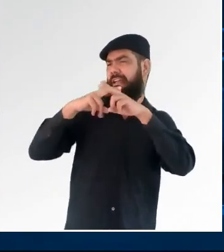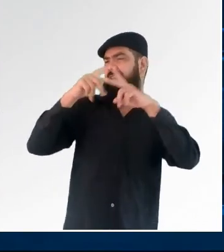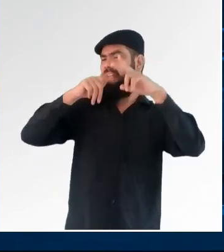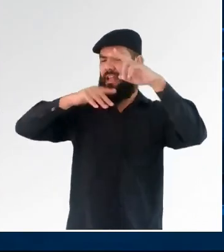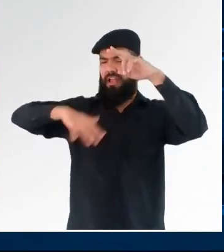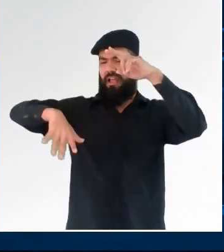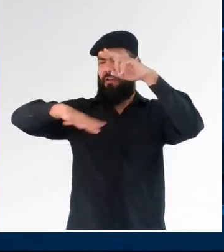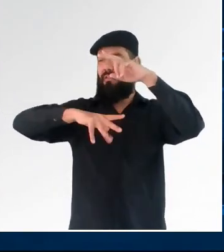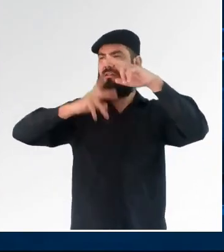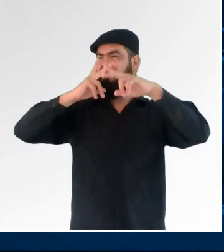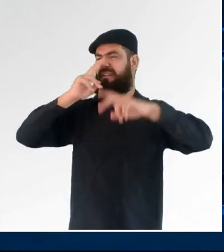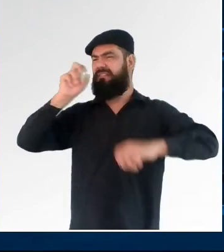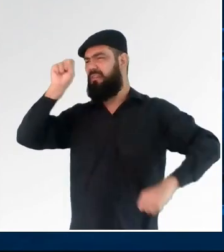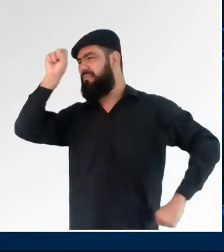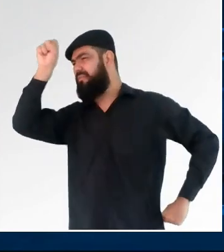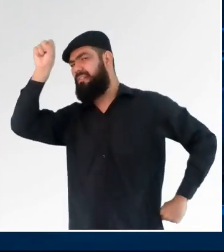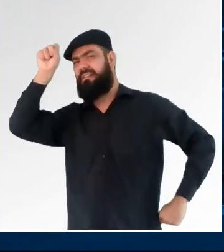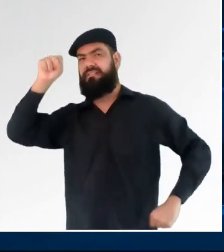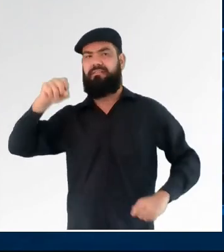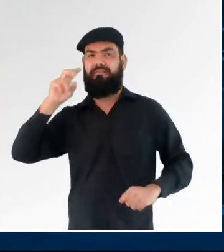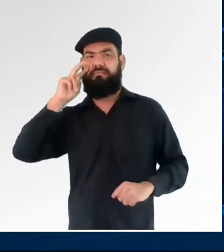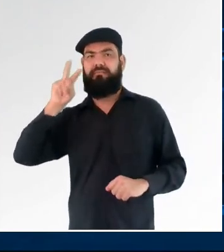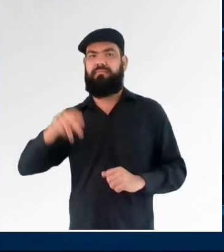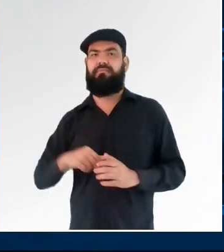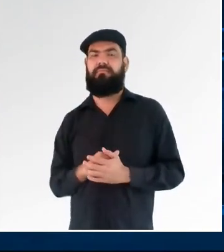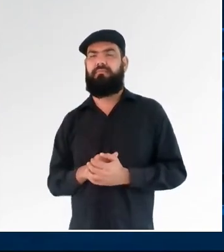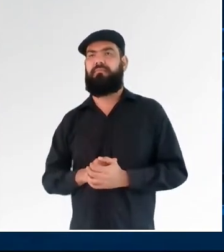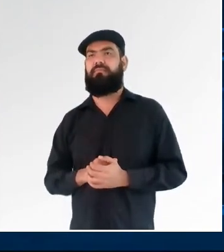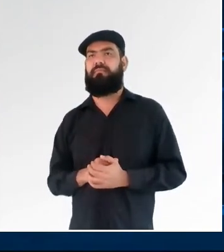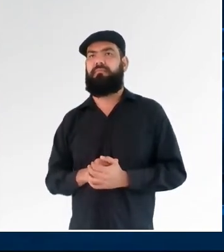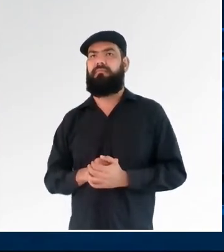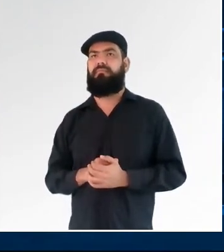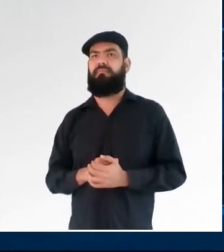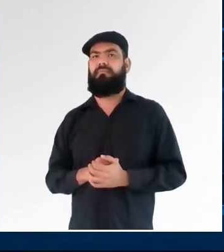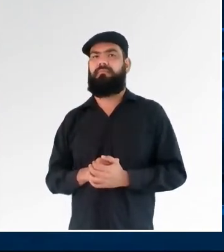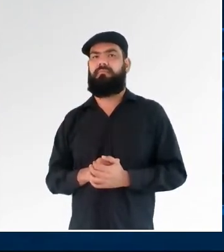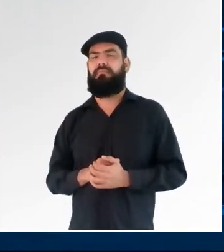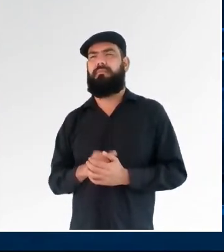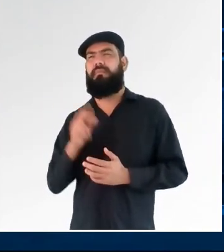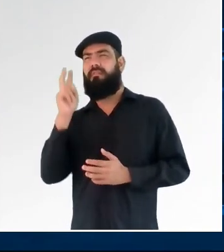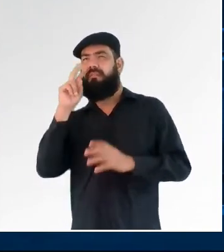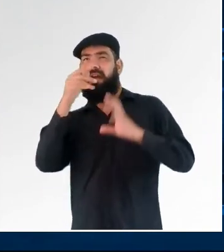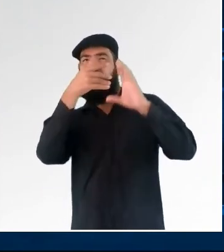sem a sisudez. Aí ele vai fazer aquelas características da análise da obra